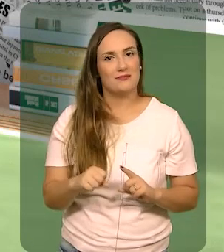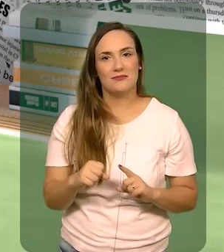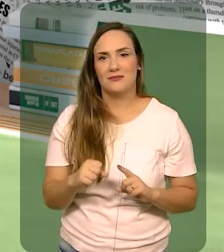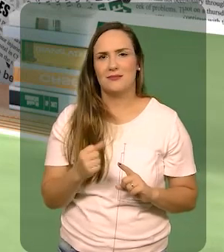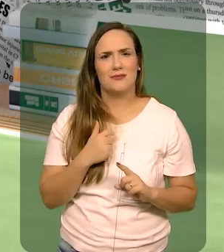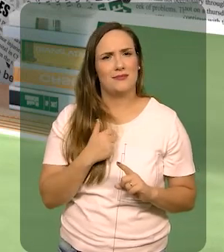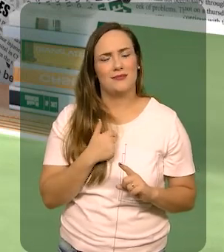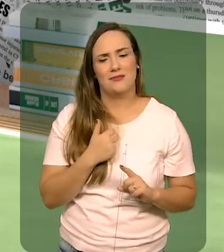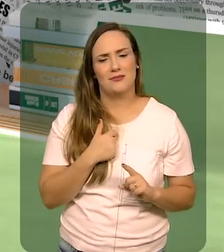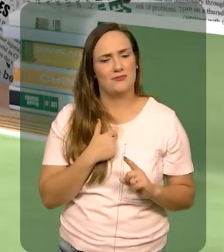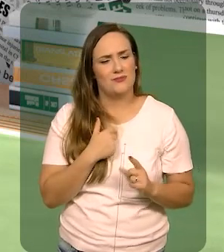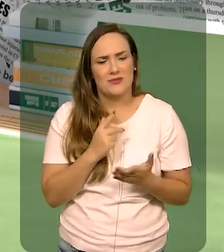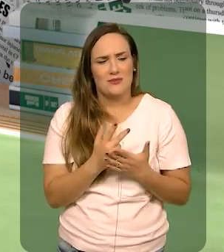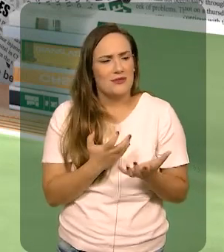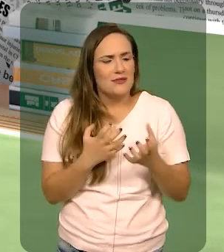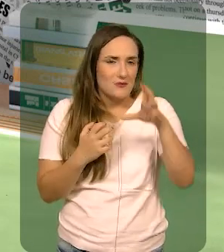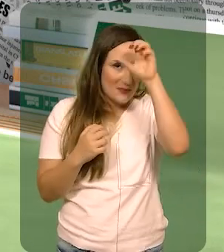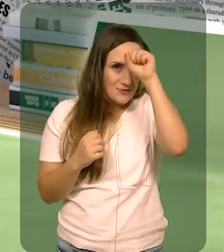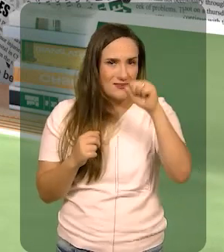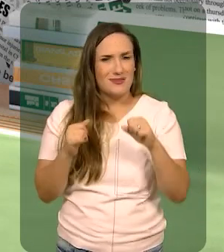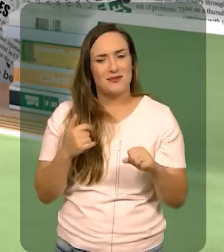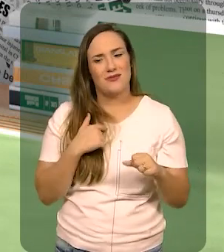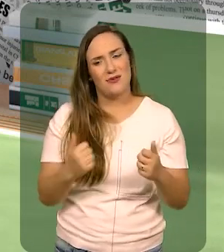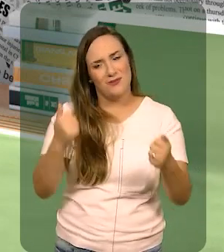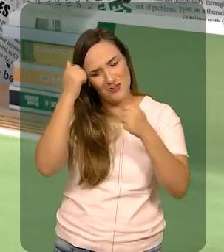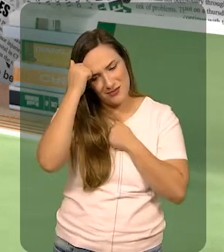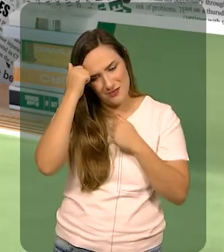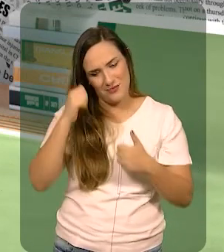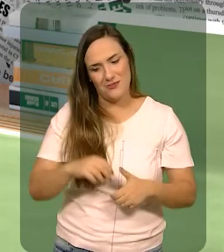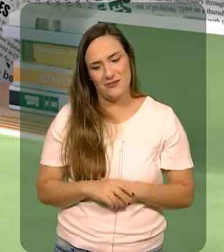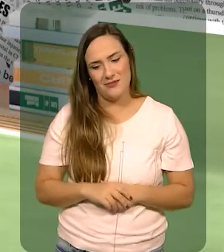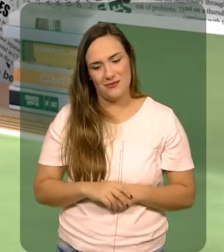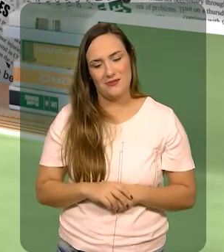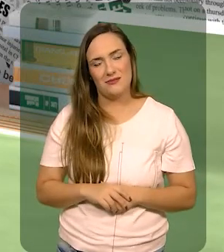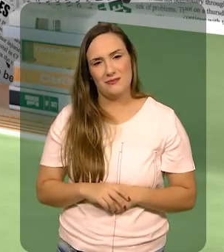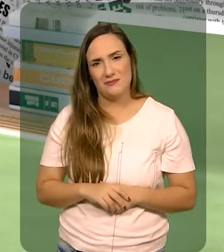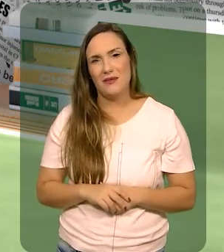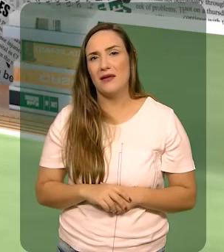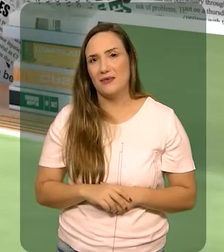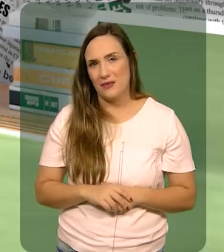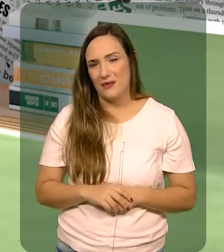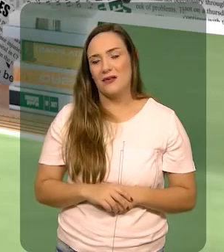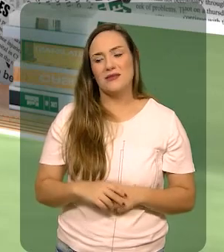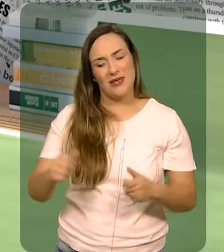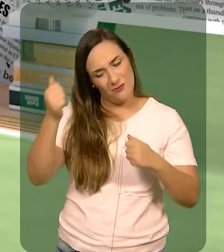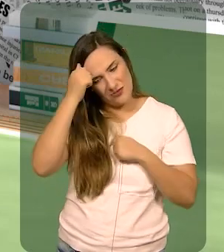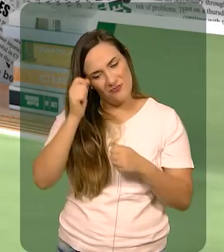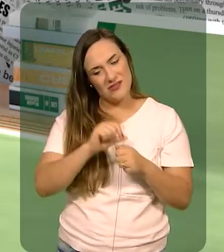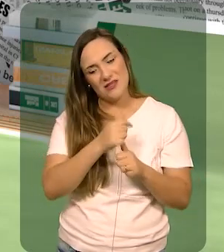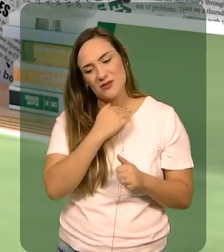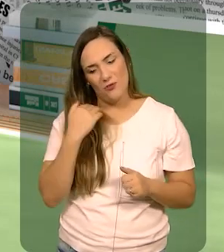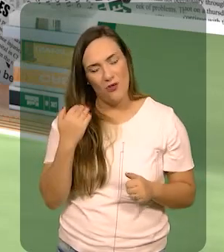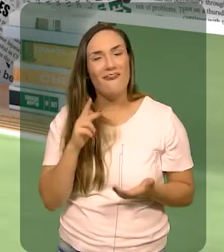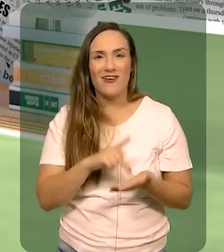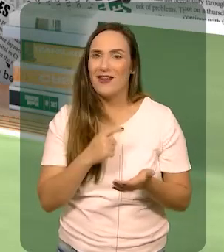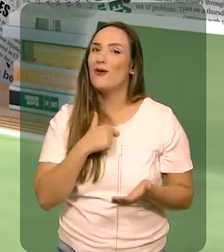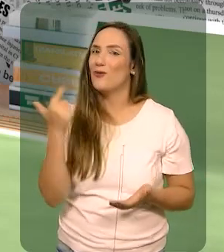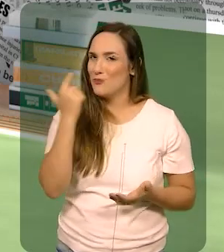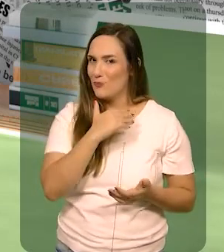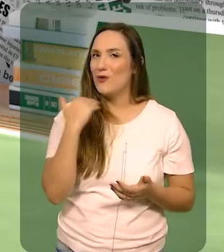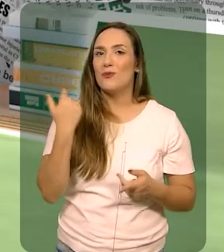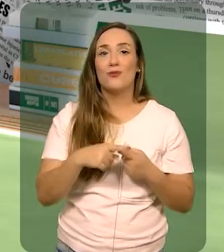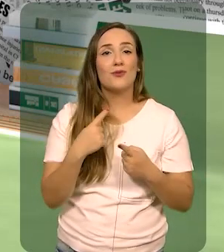ouvir, bonita. Eu sempre quis. Eu costumo dizer, se arrependimento matasse, eu tava